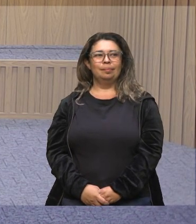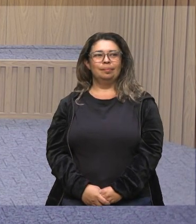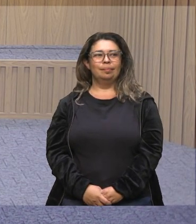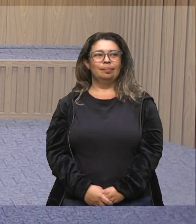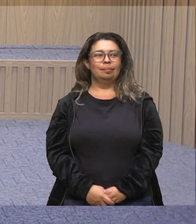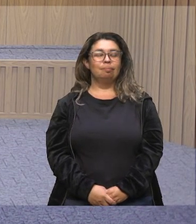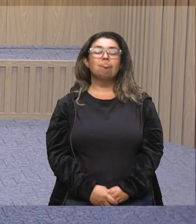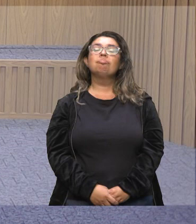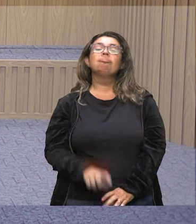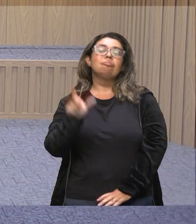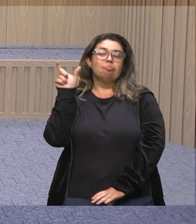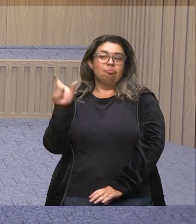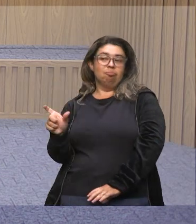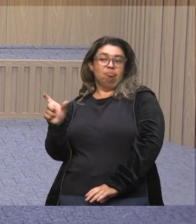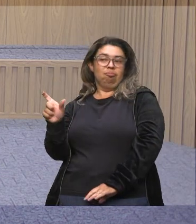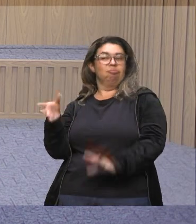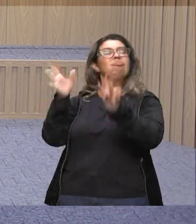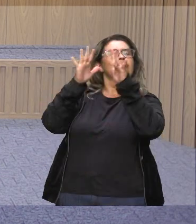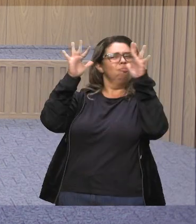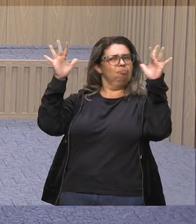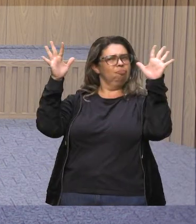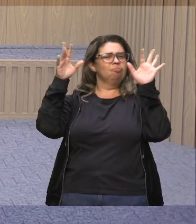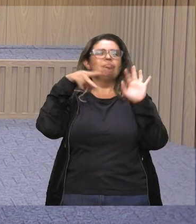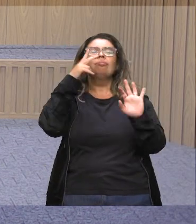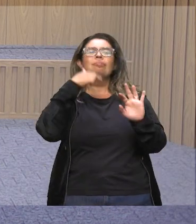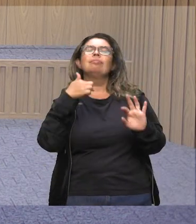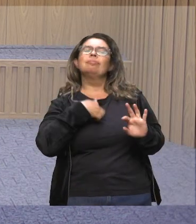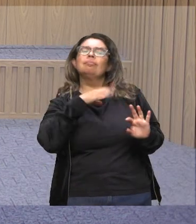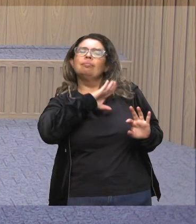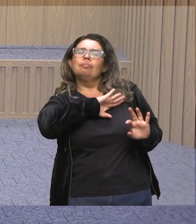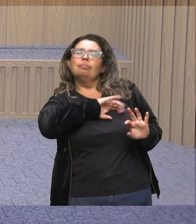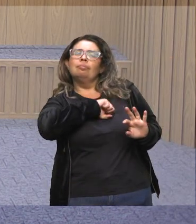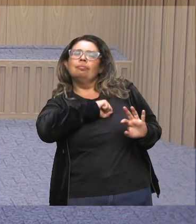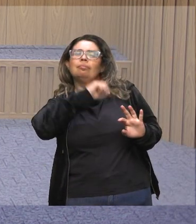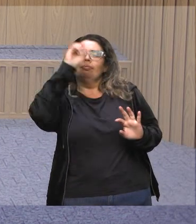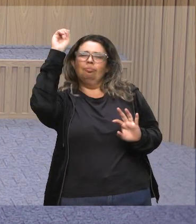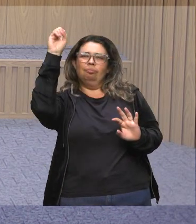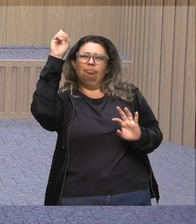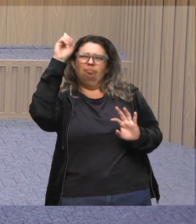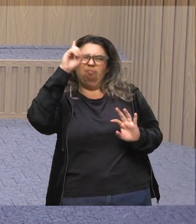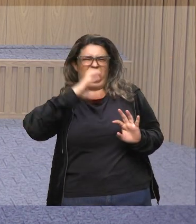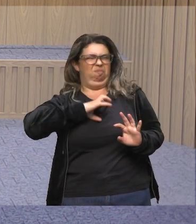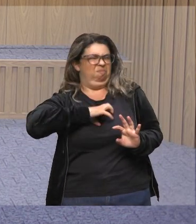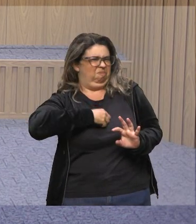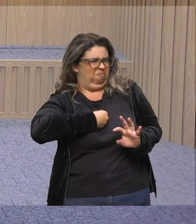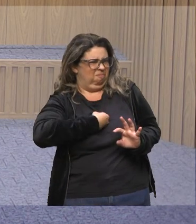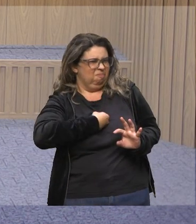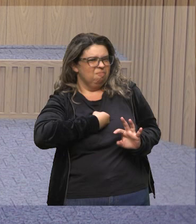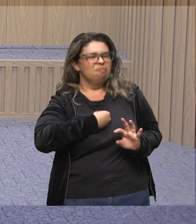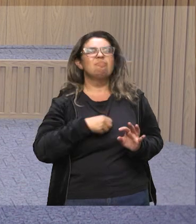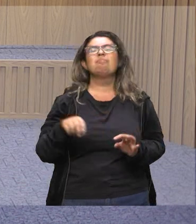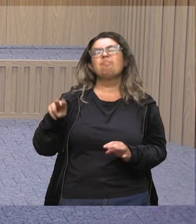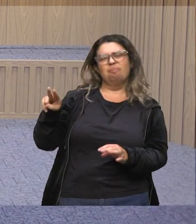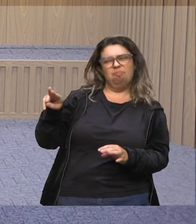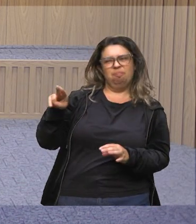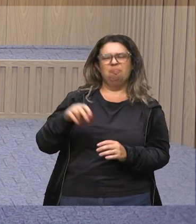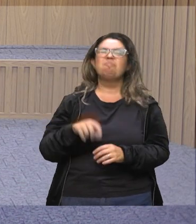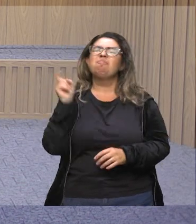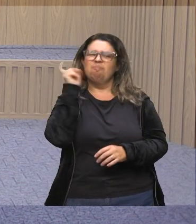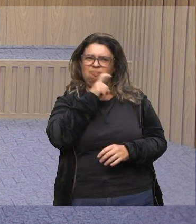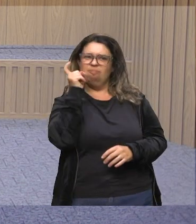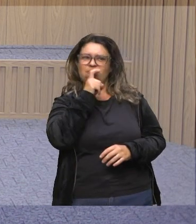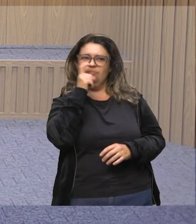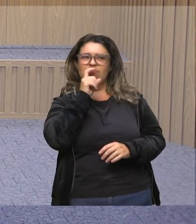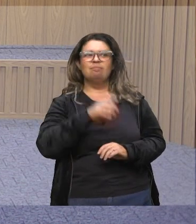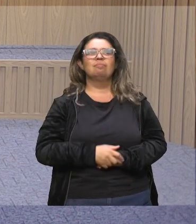Se alguém se vangloria dizendo, eu amo a Deus, mas odeia e despreza seu irmão, é